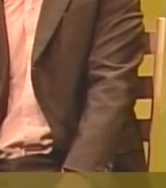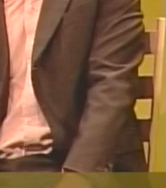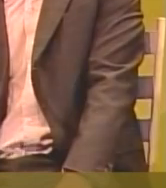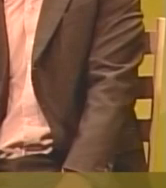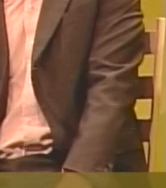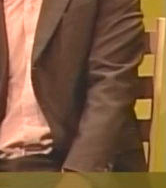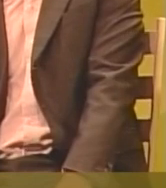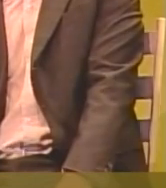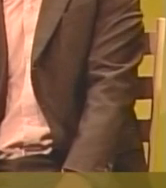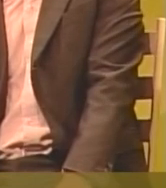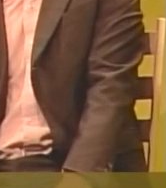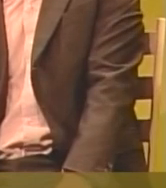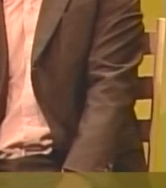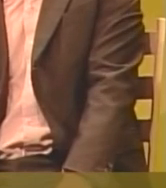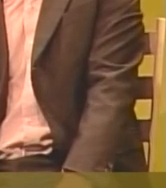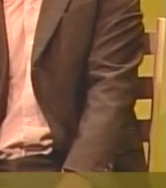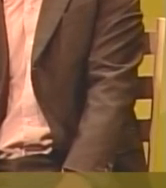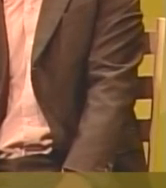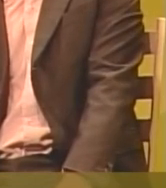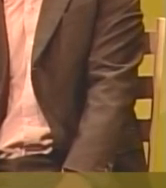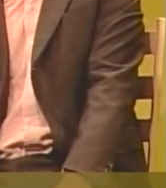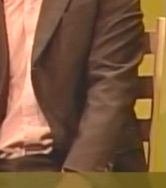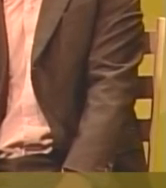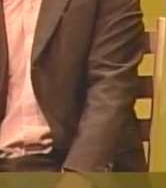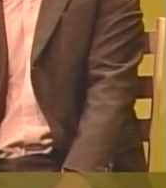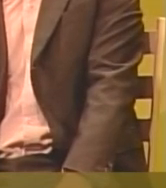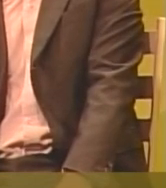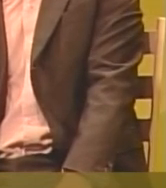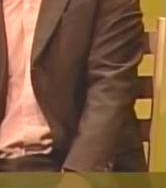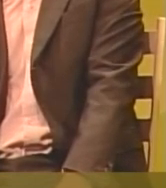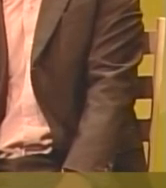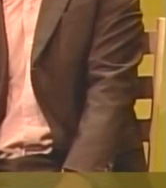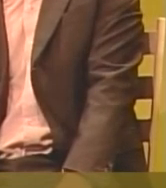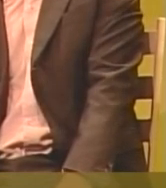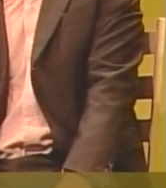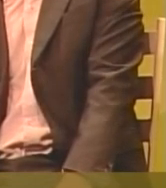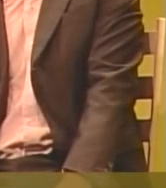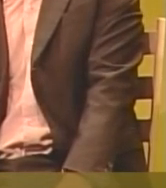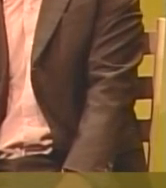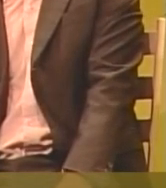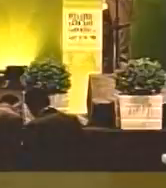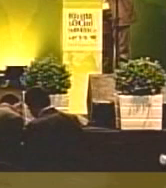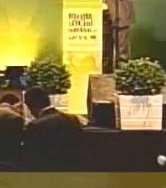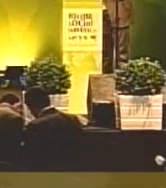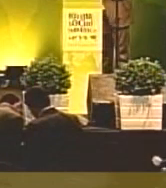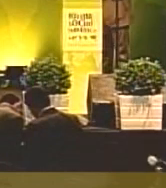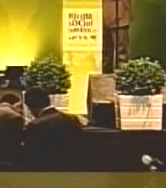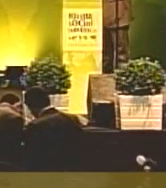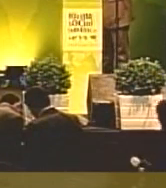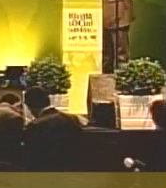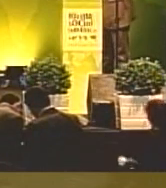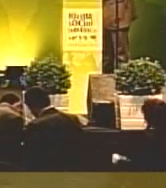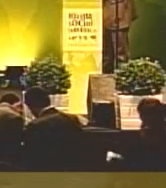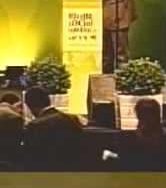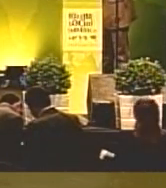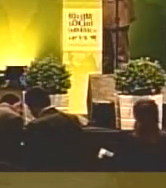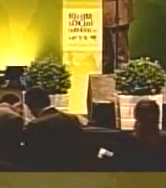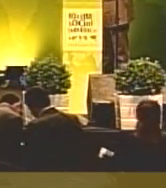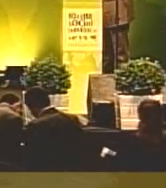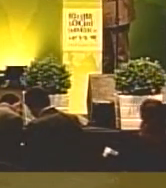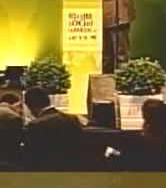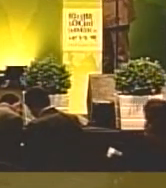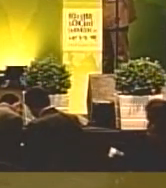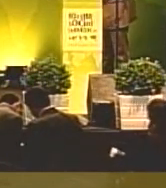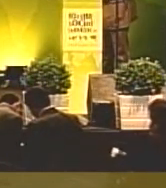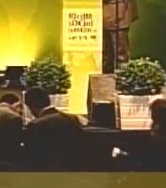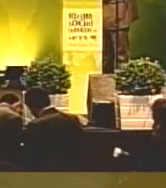políticas do governo federal, de que aqui é importante, é fundamental, combater a crise